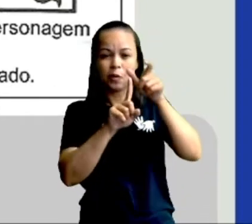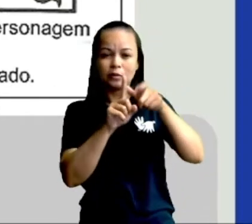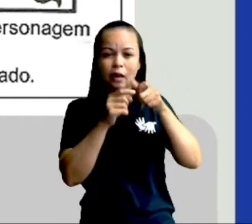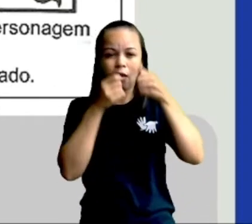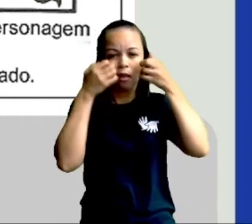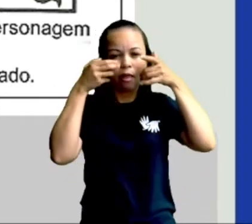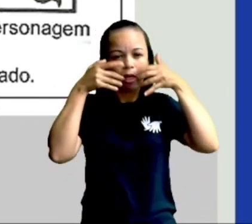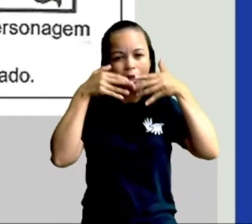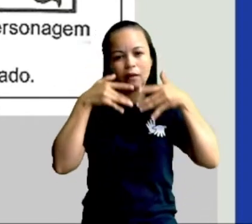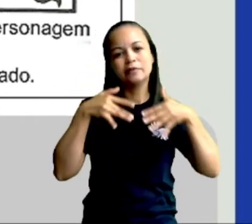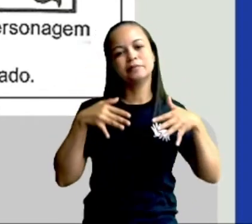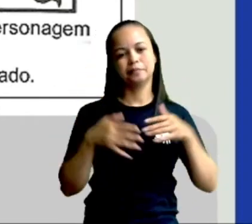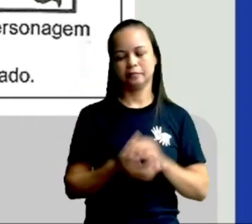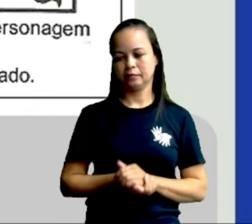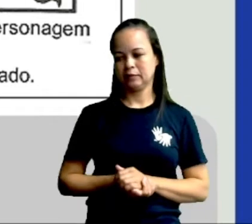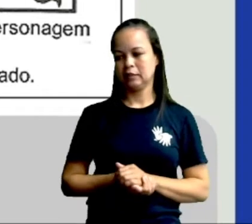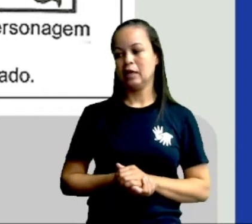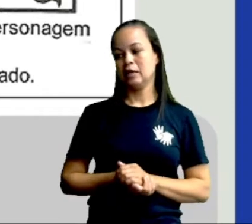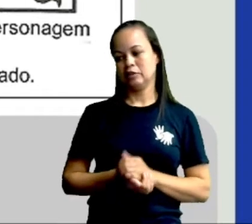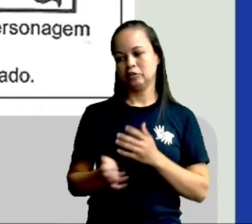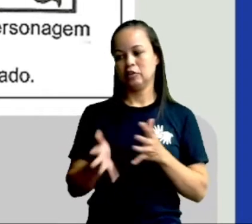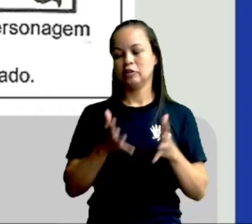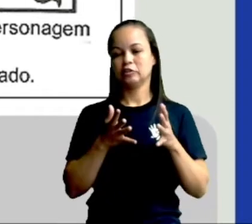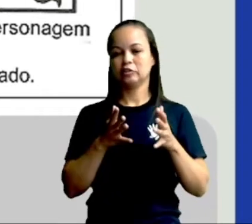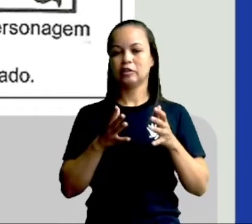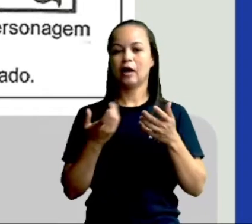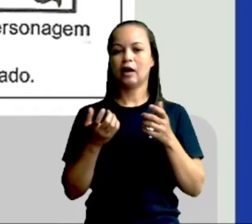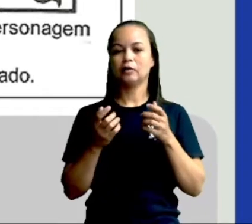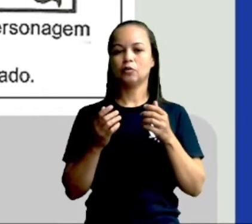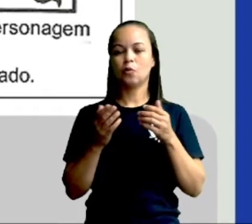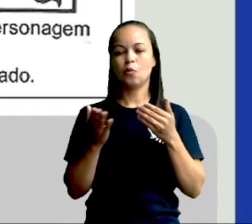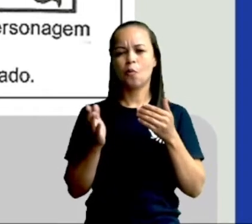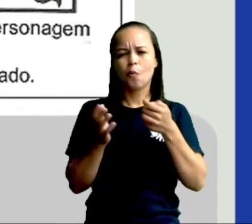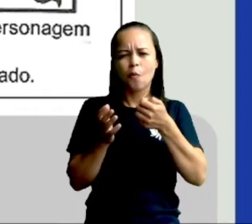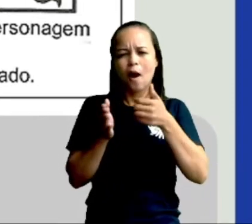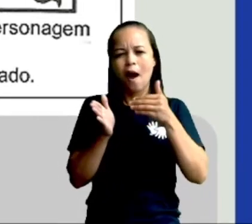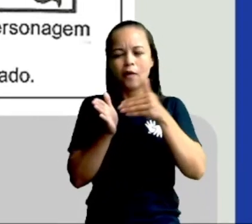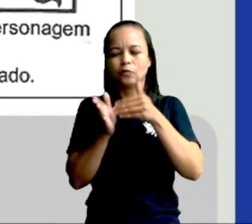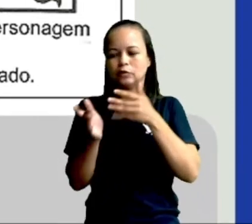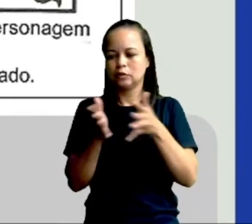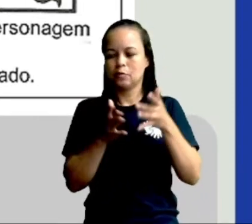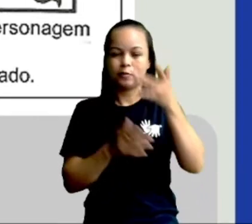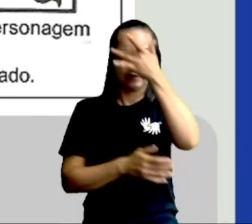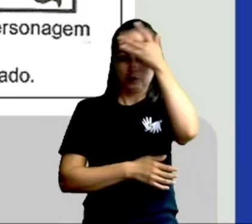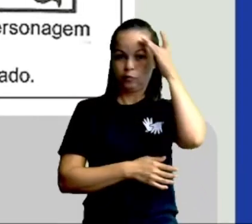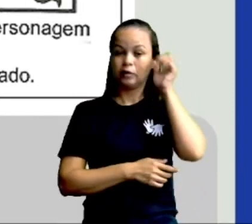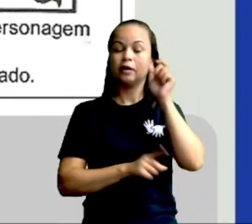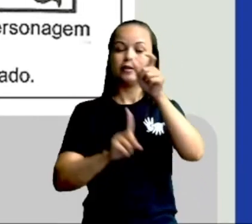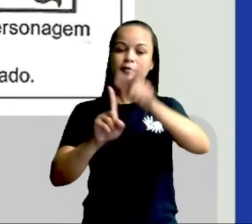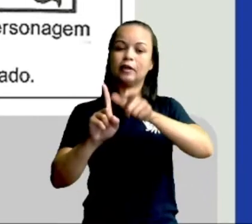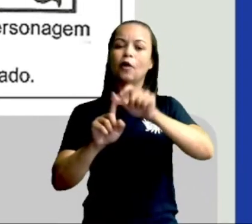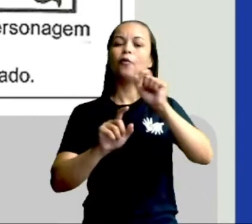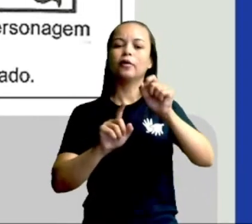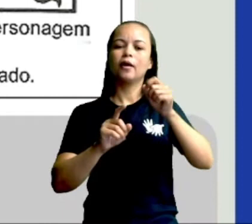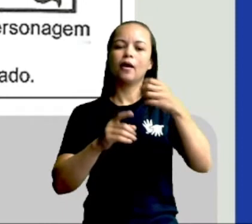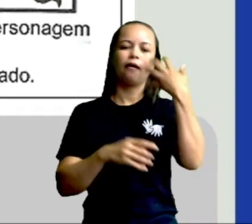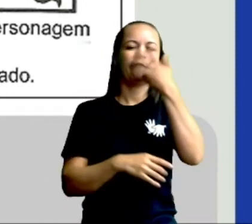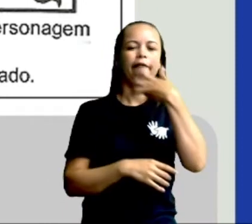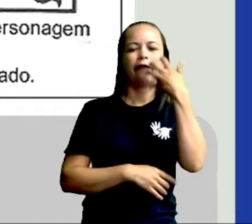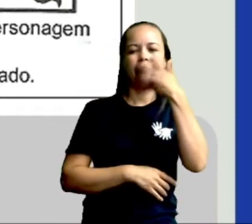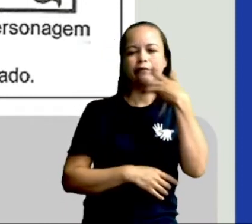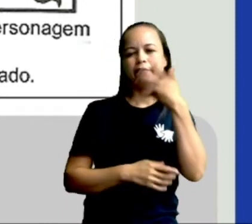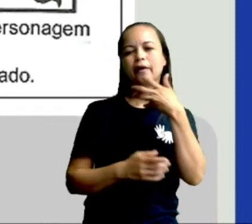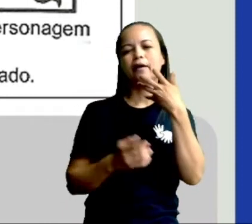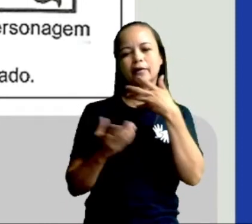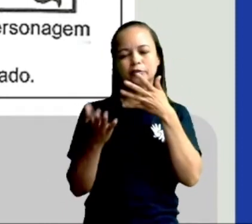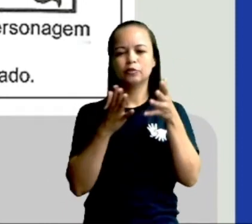desmanchando. Já no penúltimo, a ideia aí é que alguém está cantando. Então, se não houver escrita, através dos balões